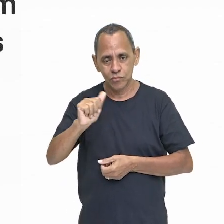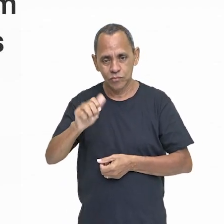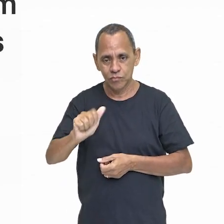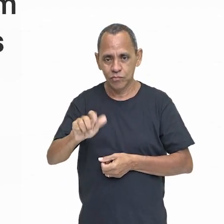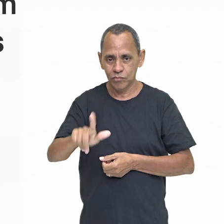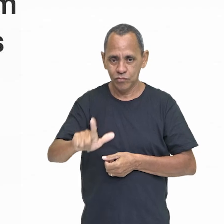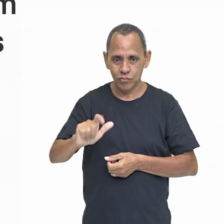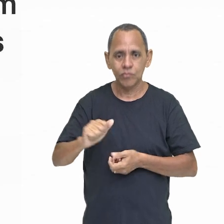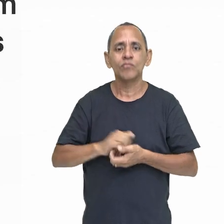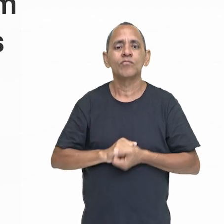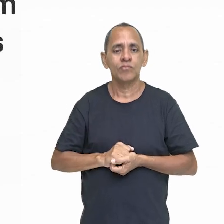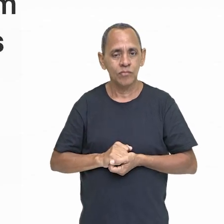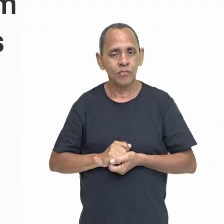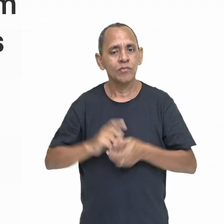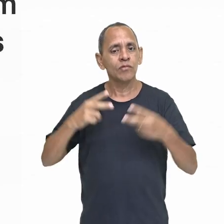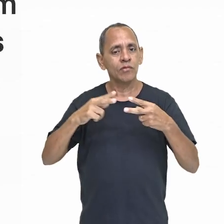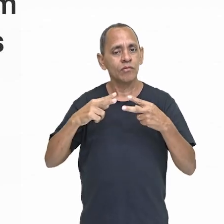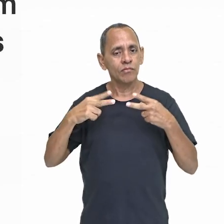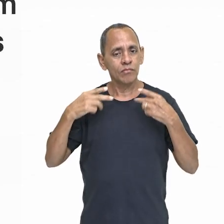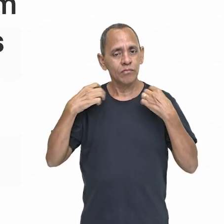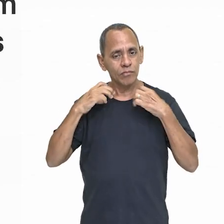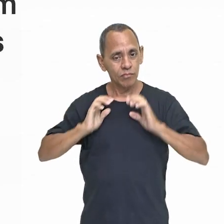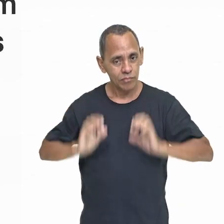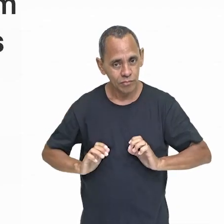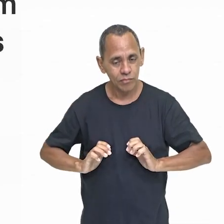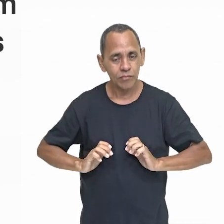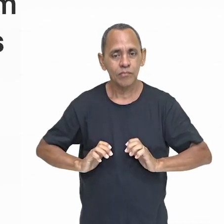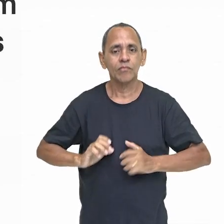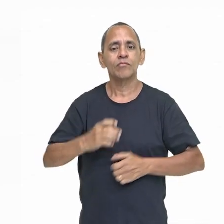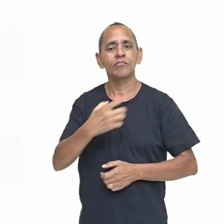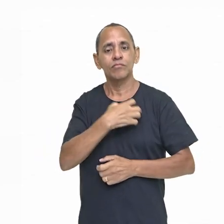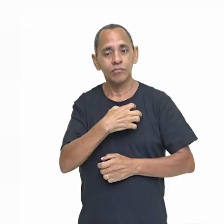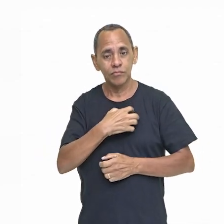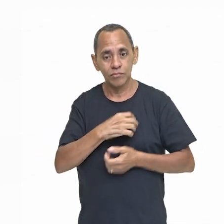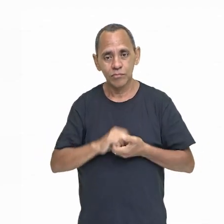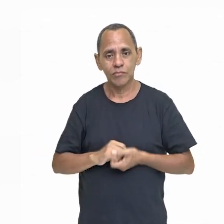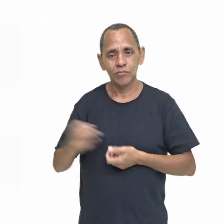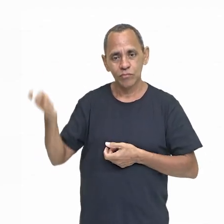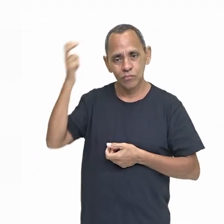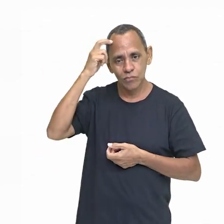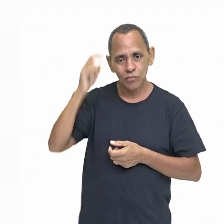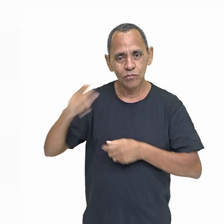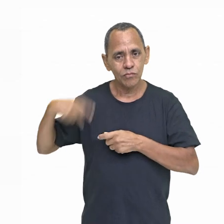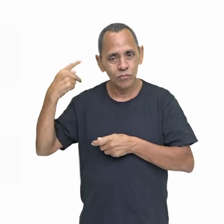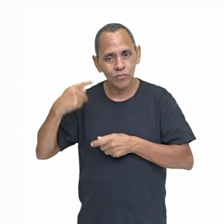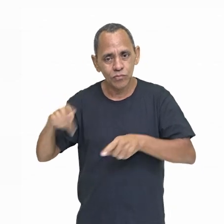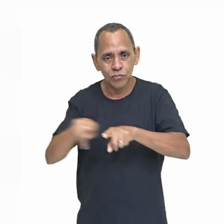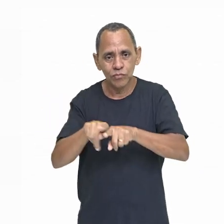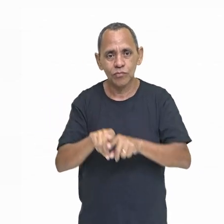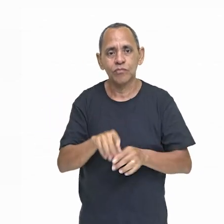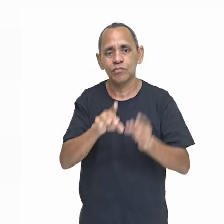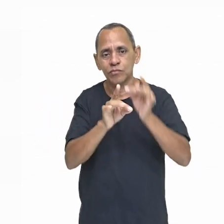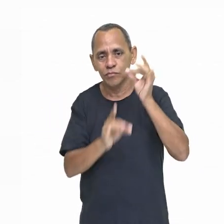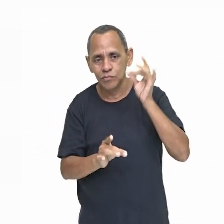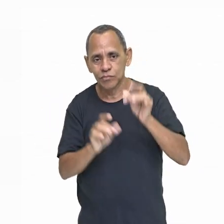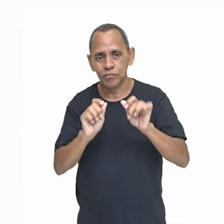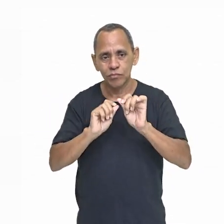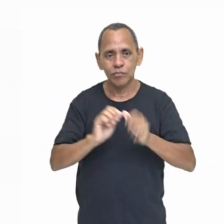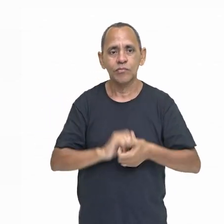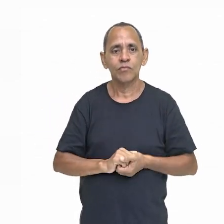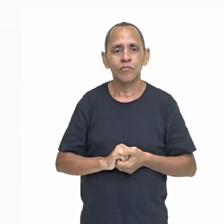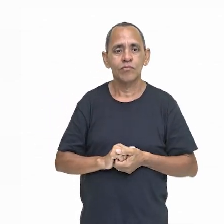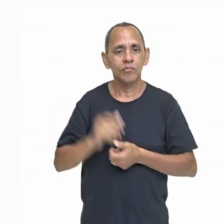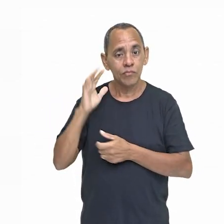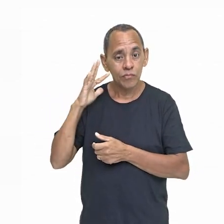éticos, estéticos, culturais e políticos. O detalhamento da nossa aula número 7